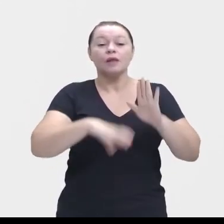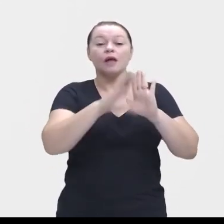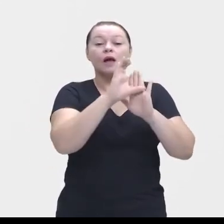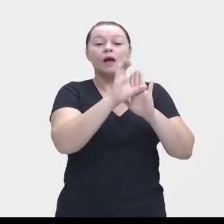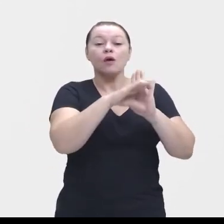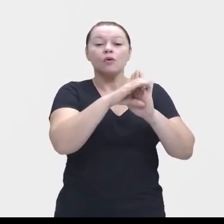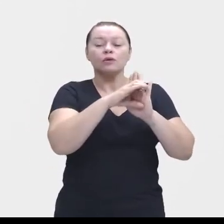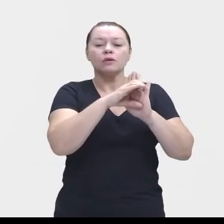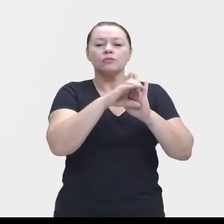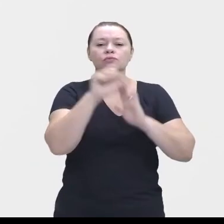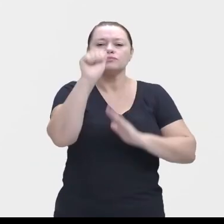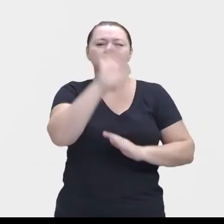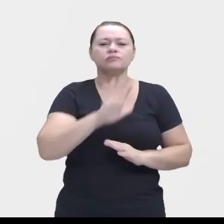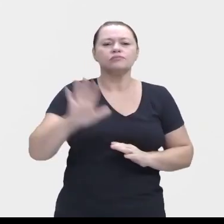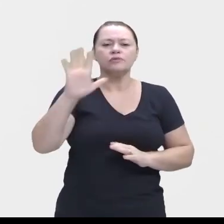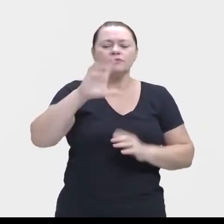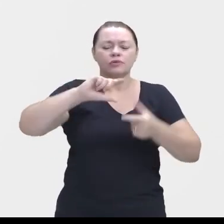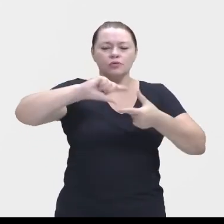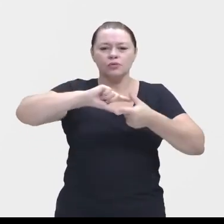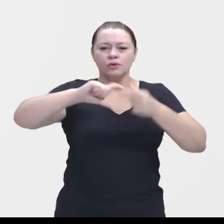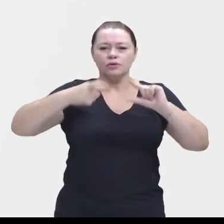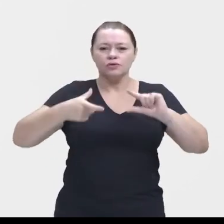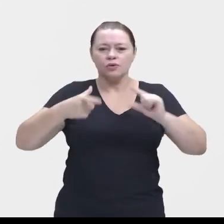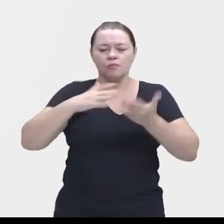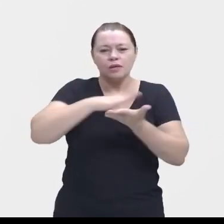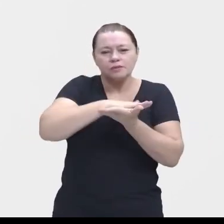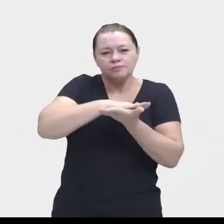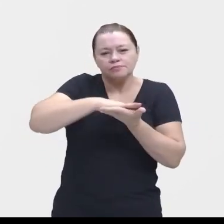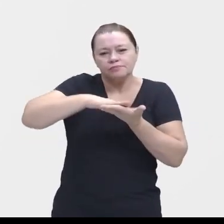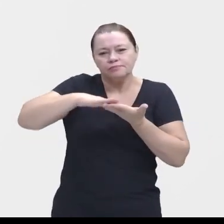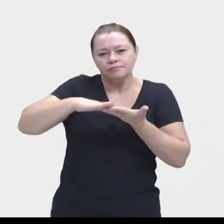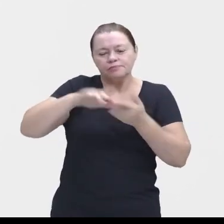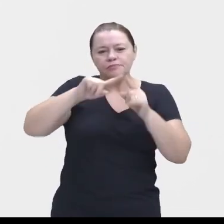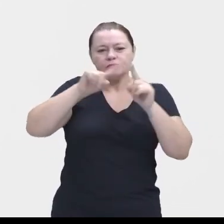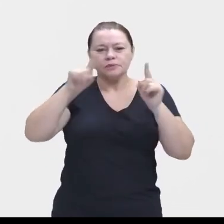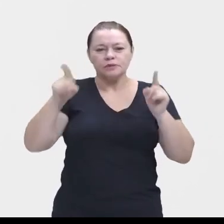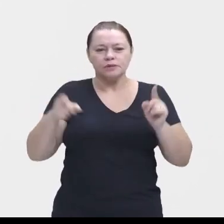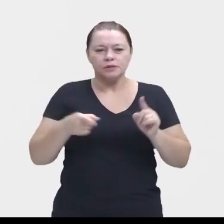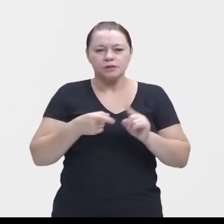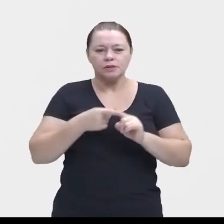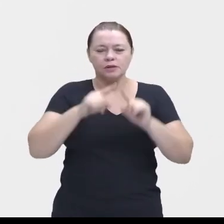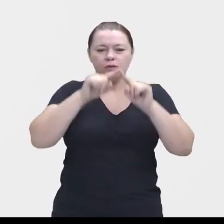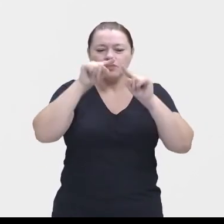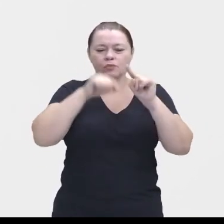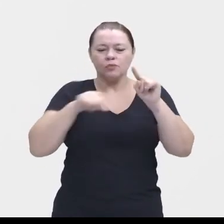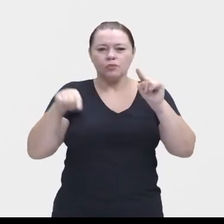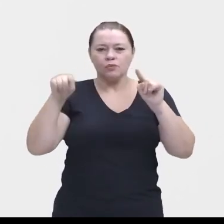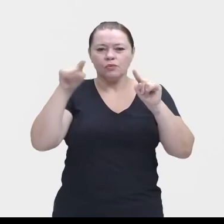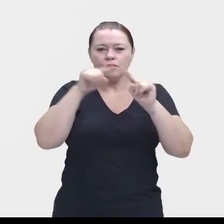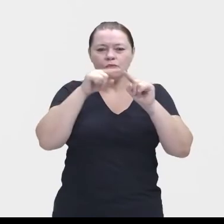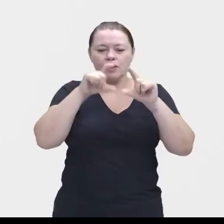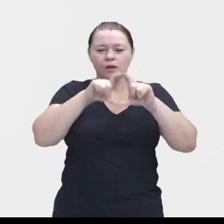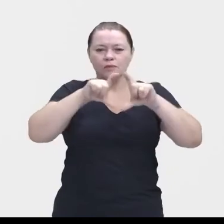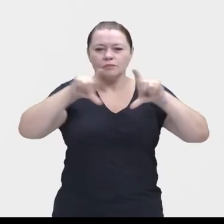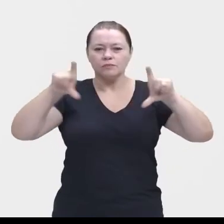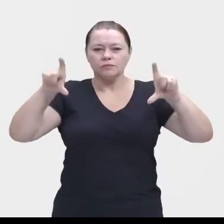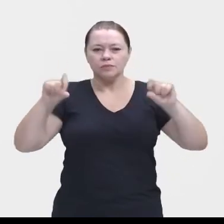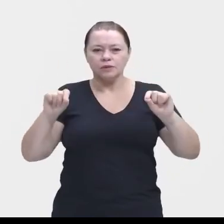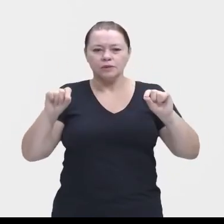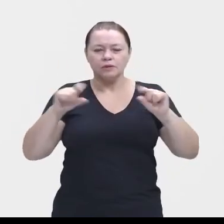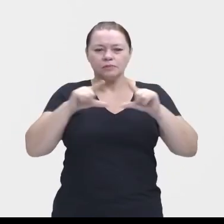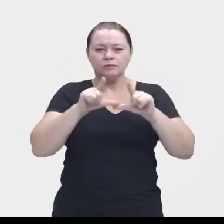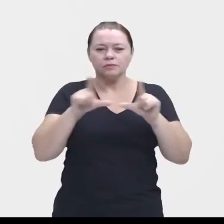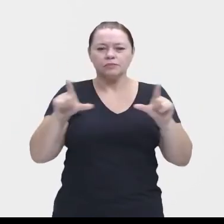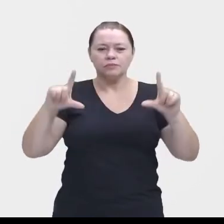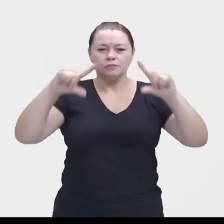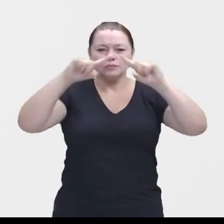Conteúdo: figuras geométricas planas, círculo, quadrado, retângulo e triângulo.